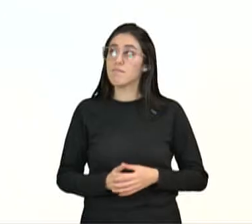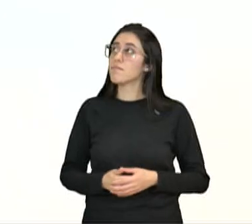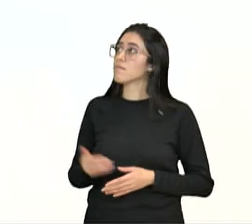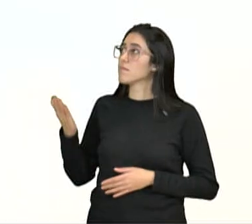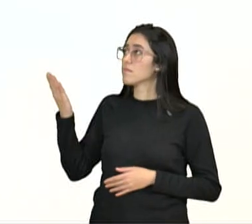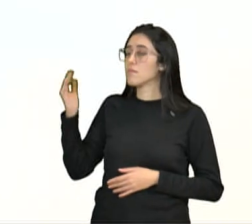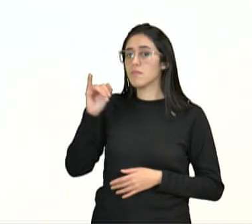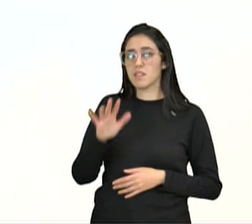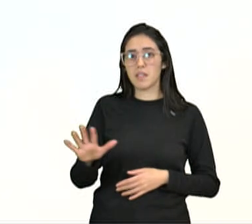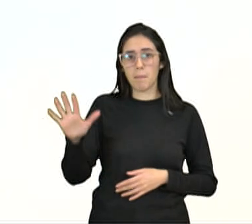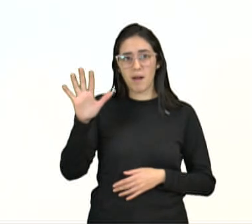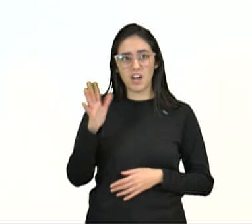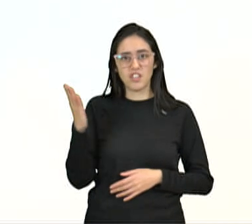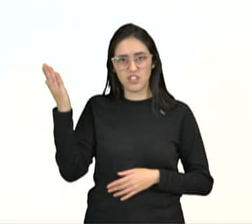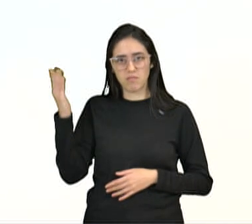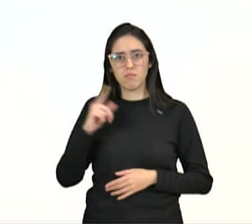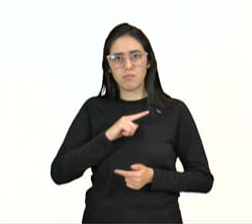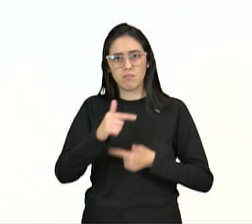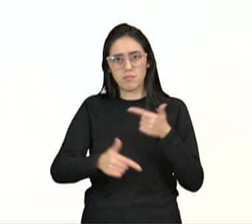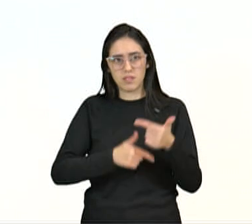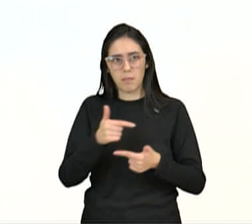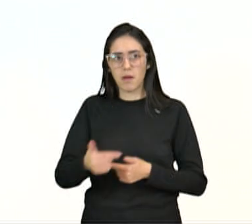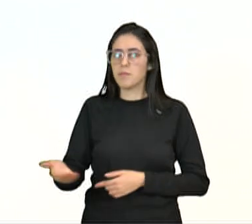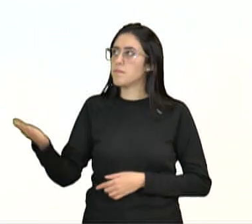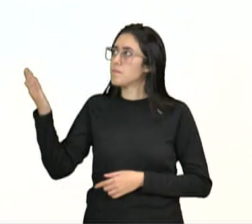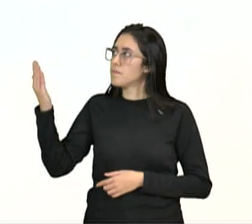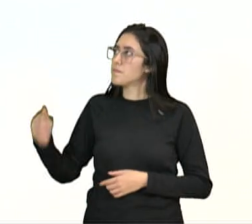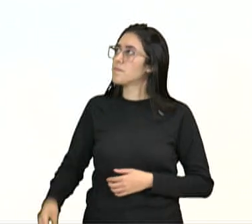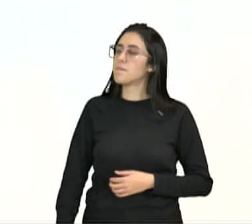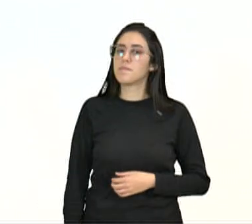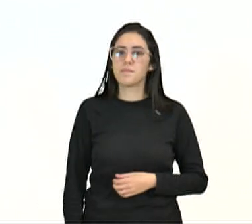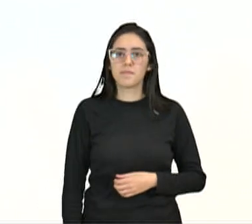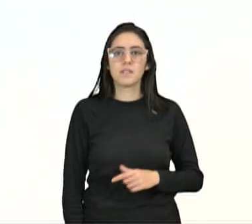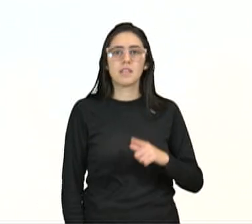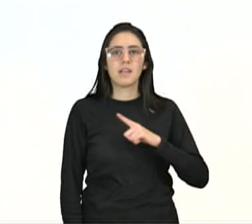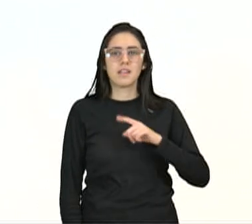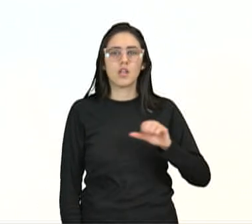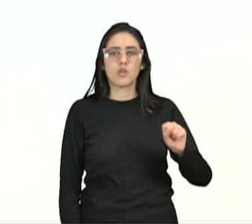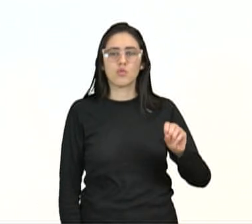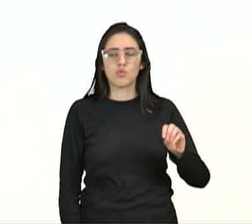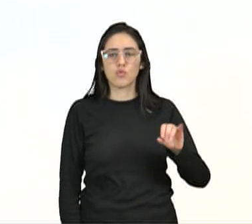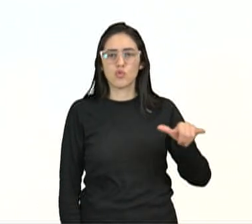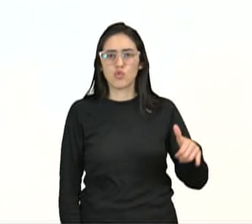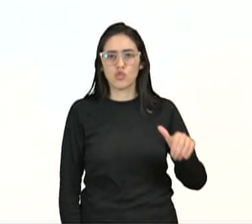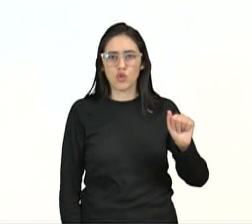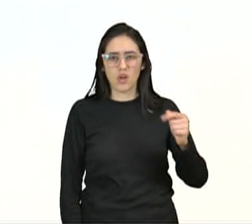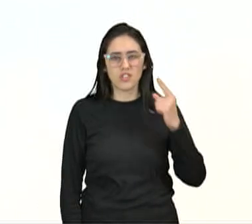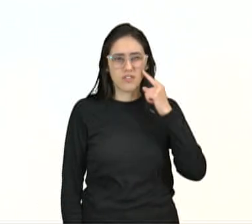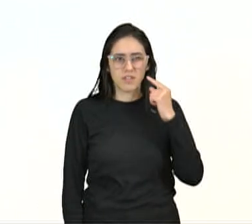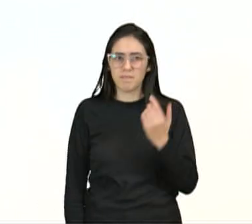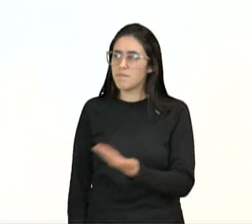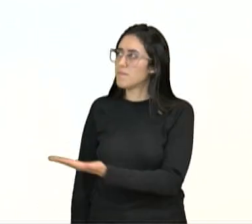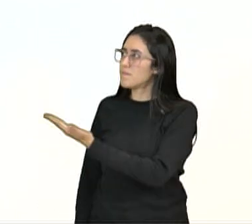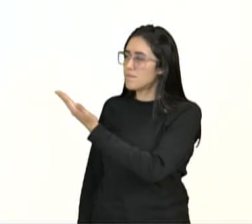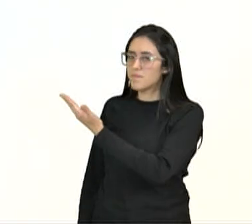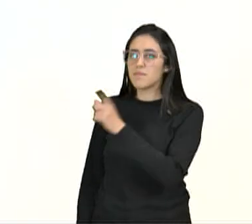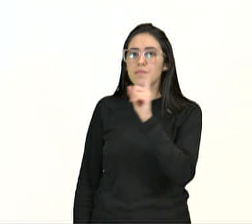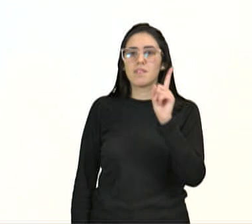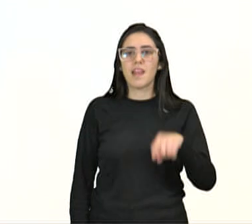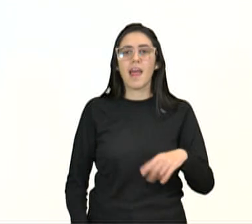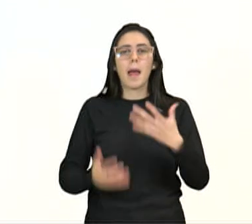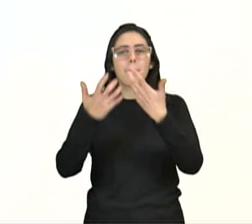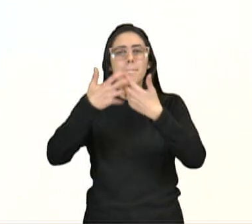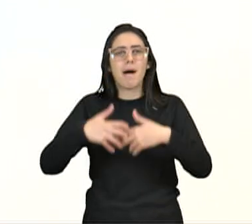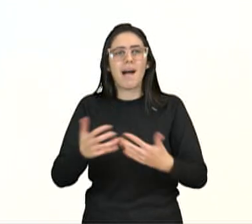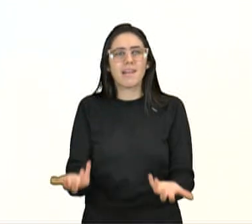duas imagens dessas atividades. Então ali, a colheita de soja, o que vocês estão vendo alinhado aqui são máquinas,